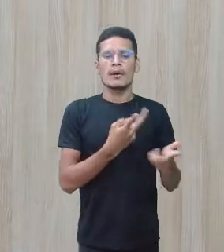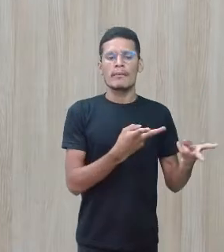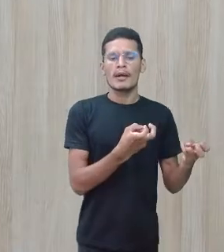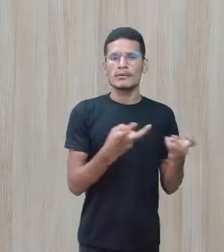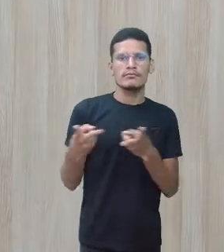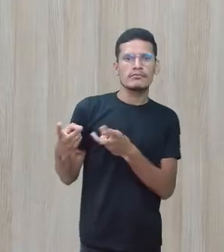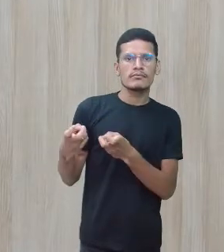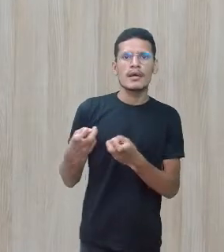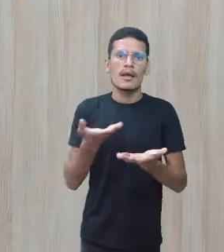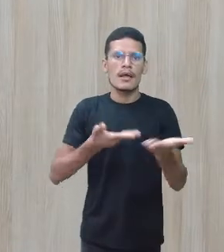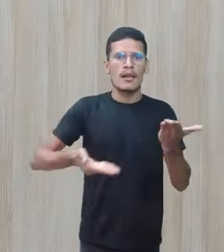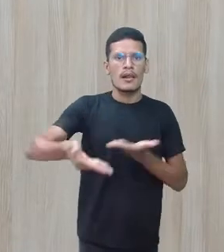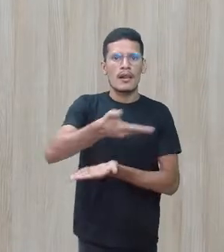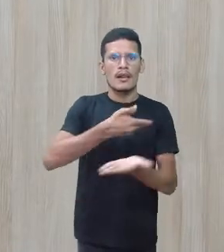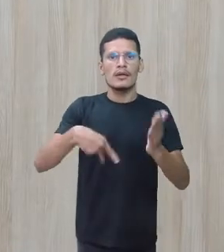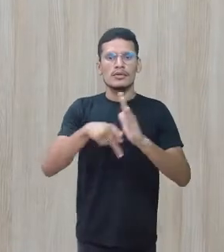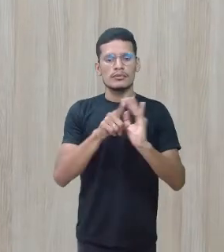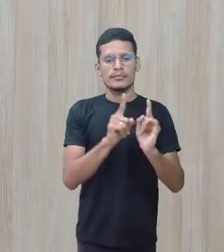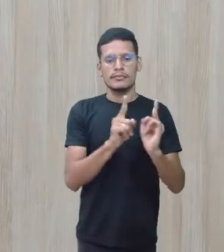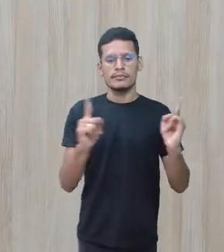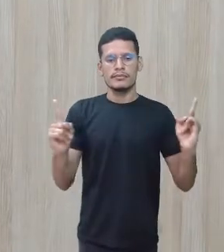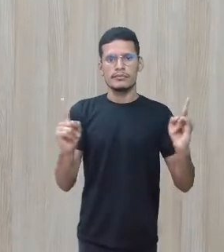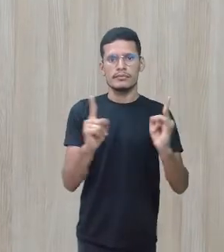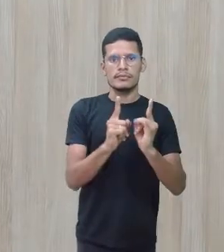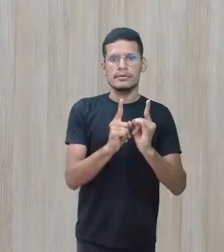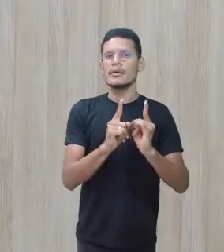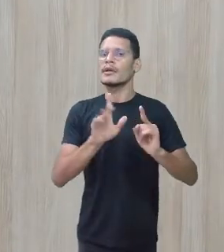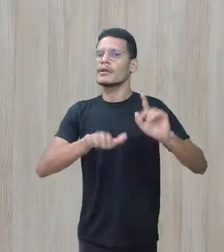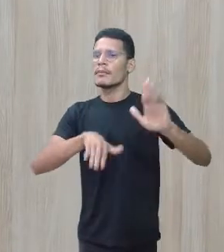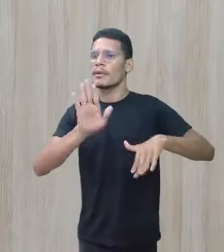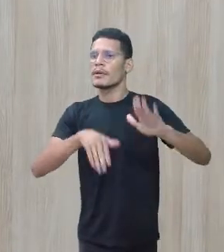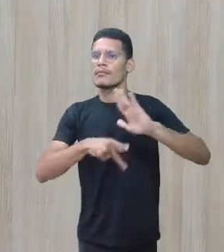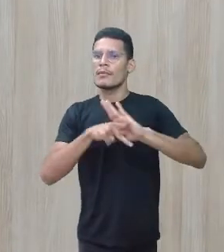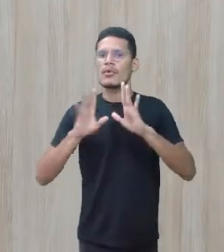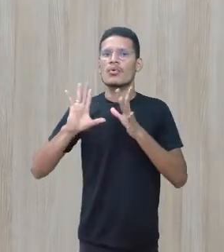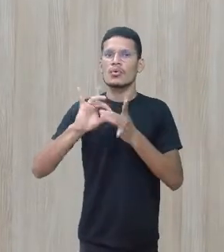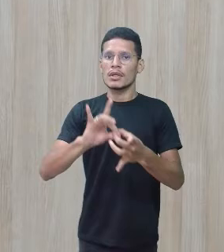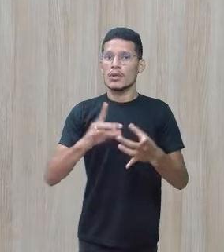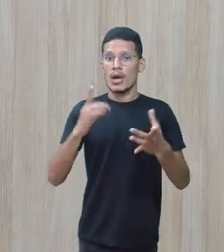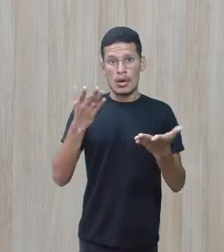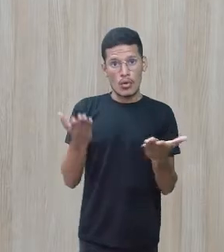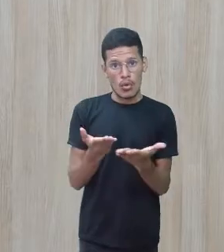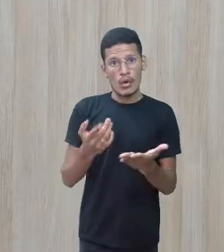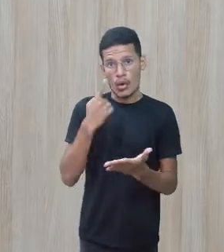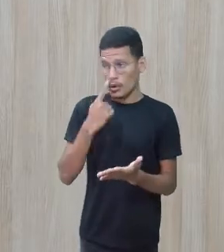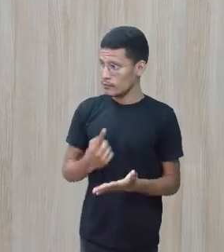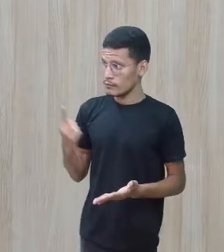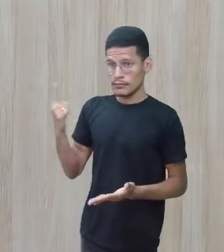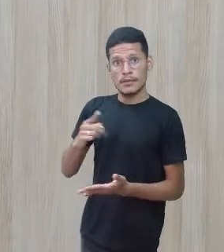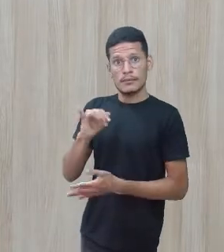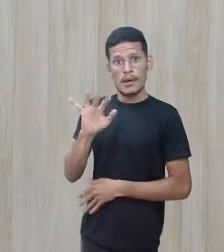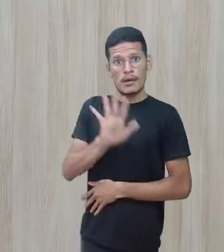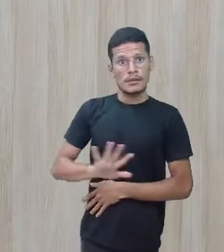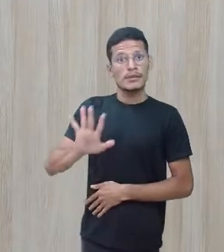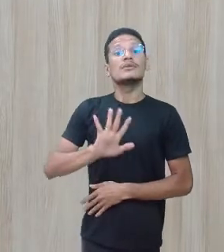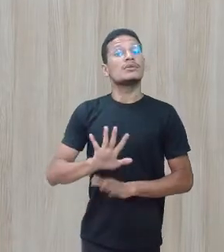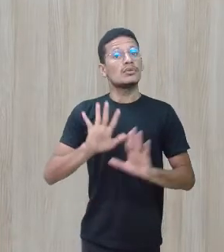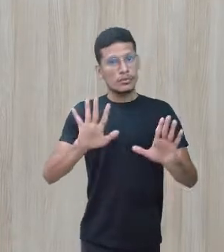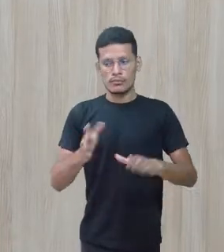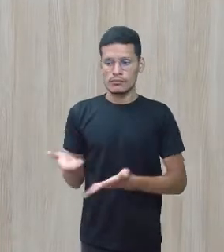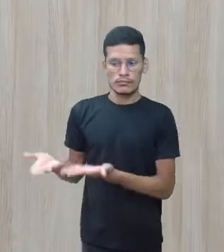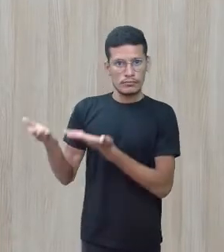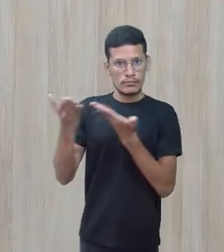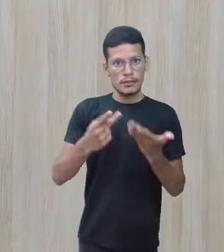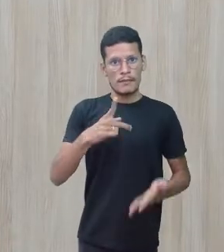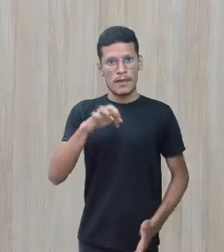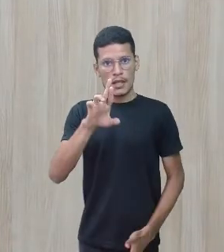nessa relação de ampliação e redução diante desse contexto, diante dessa comparação aqui? Vou chamar o professor Pedro para ele